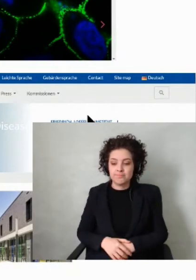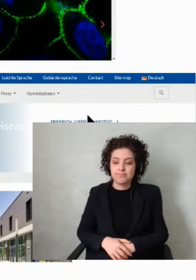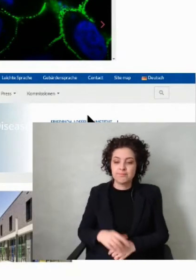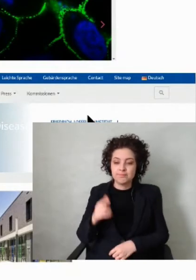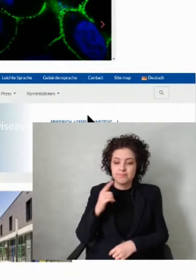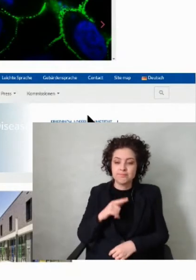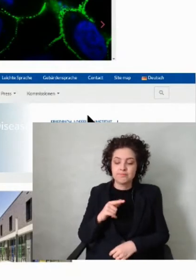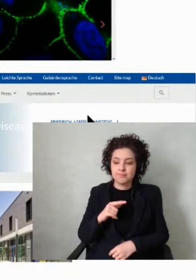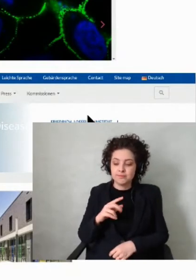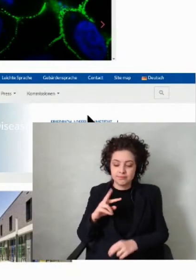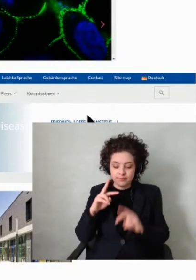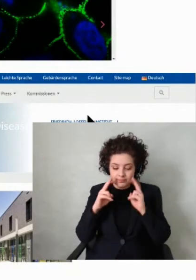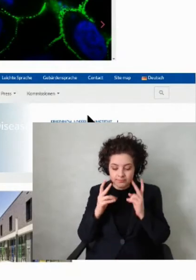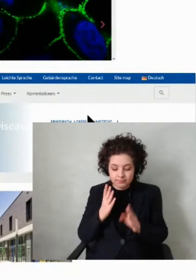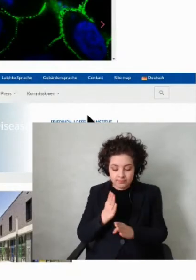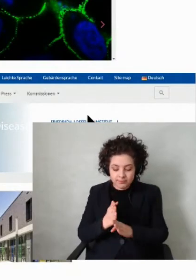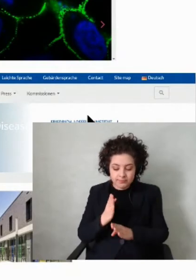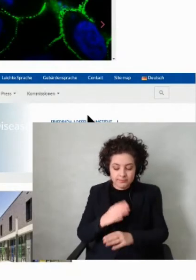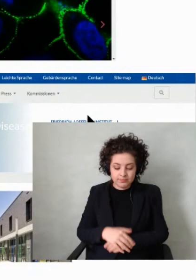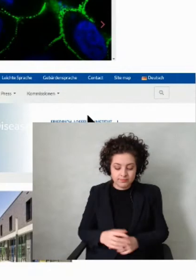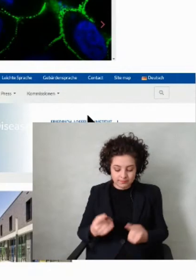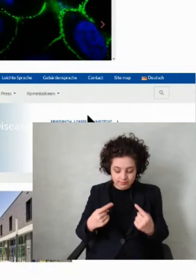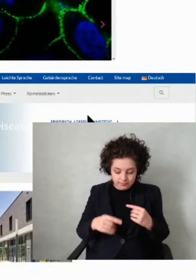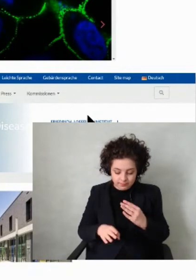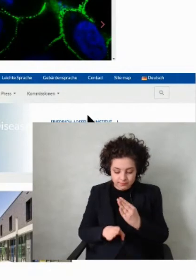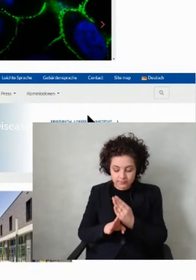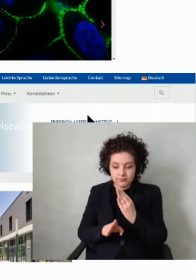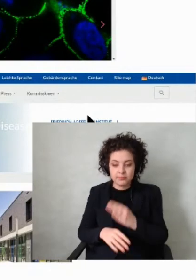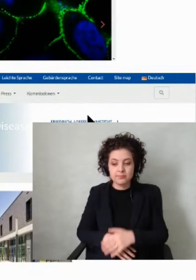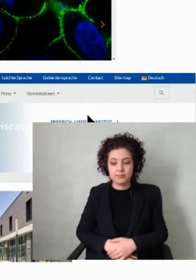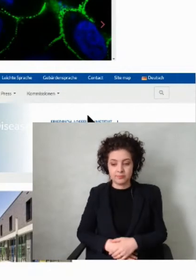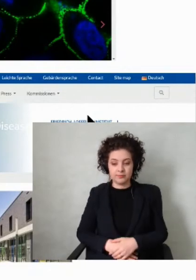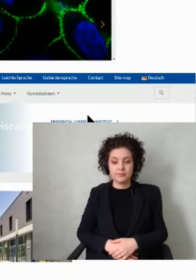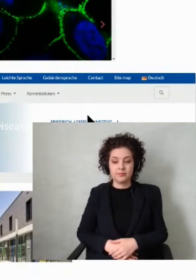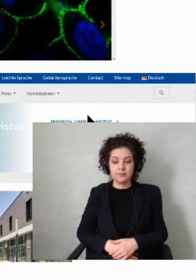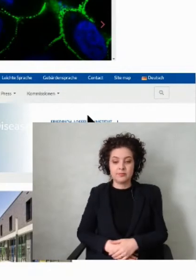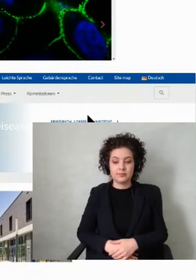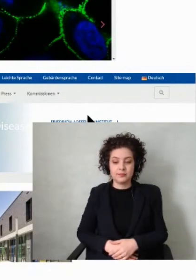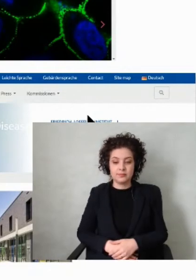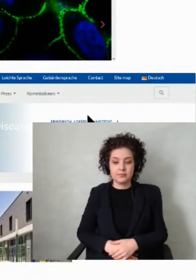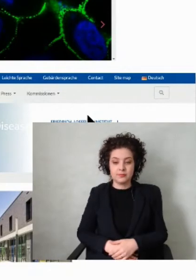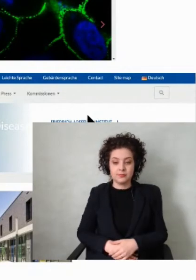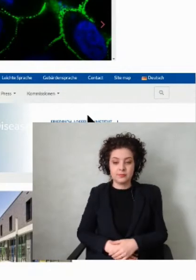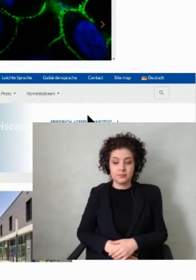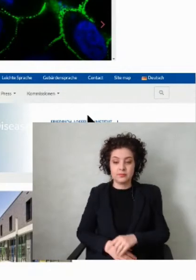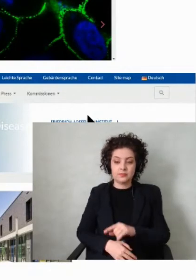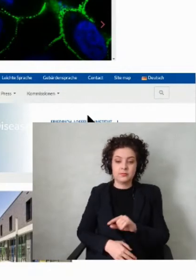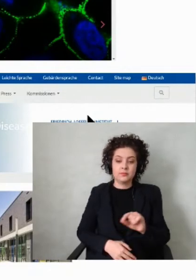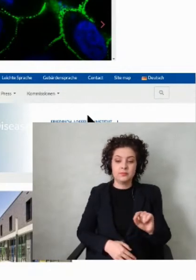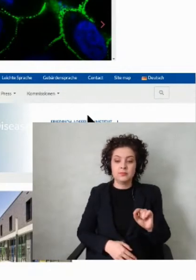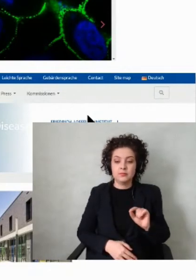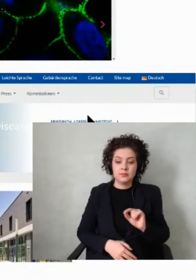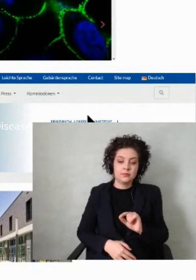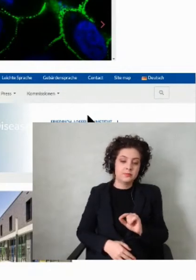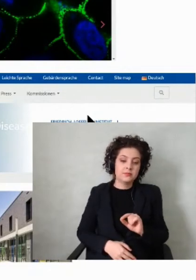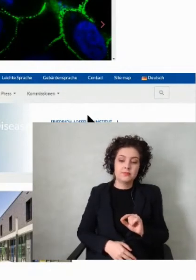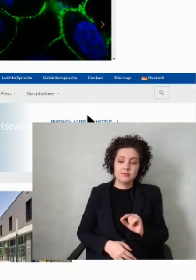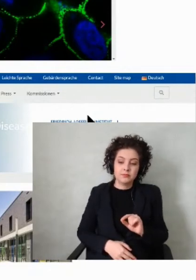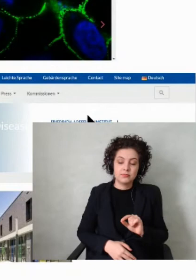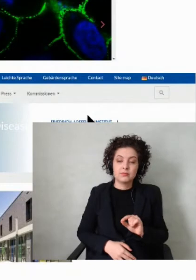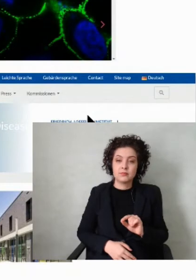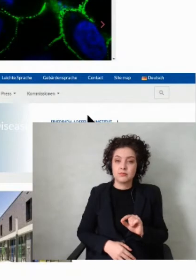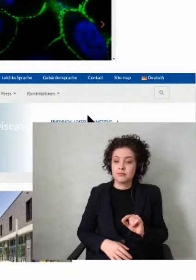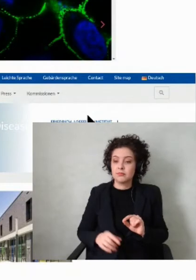precoce, diagnóstico e combate desses organismos, desses micro-organismos emergentes? Tem